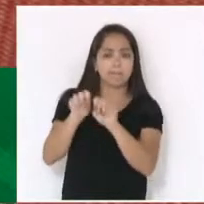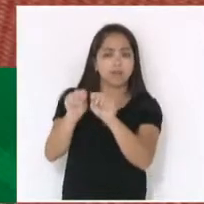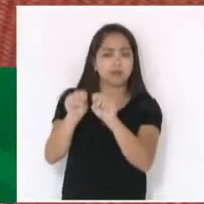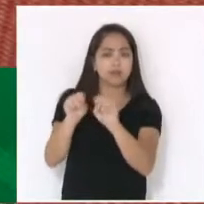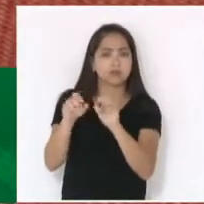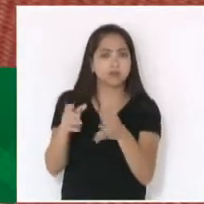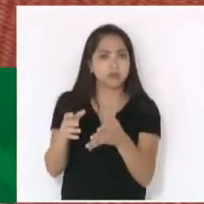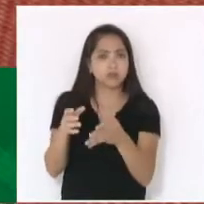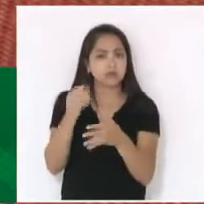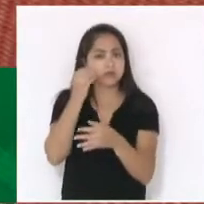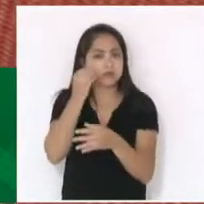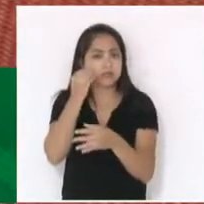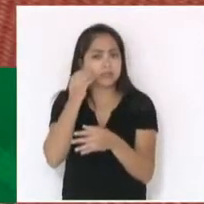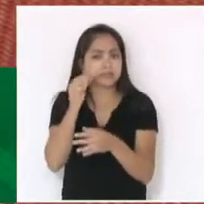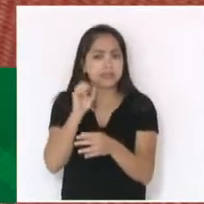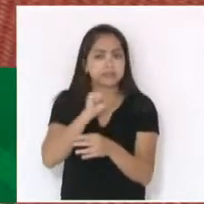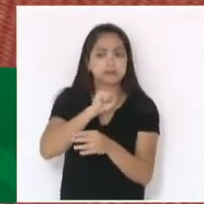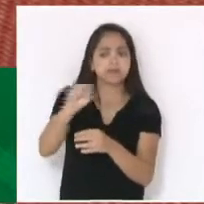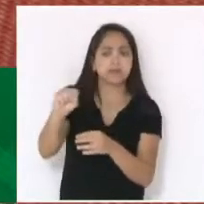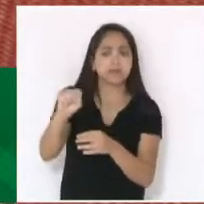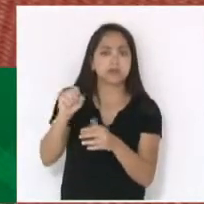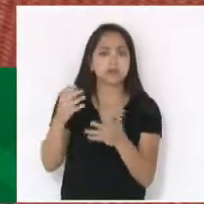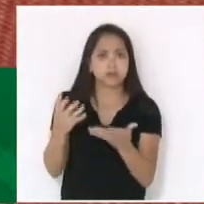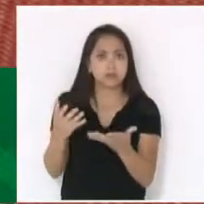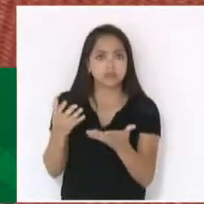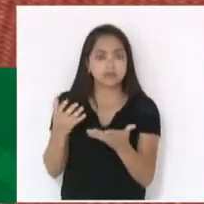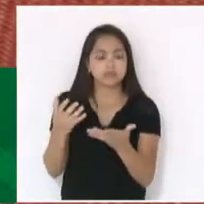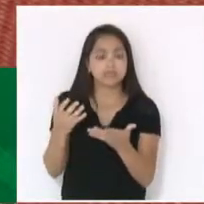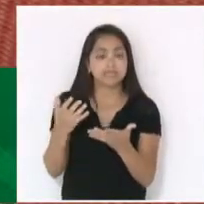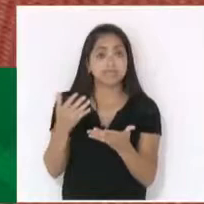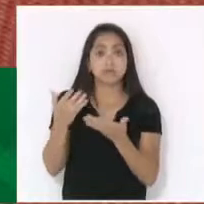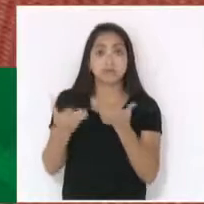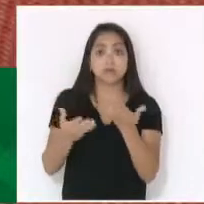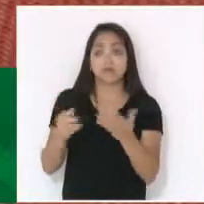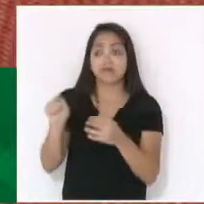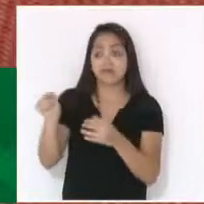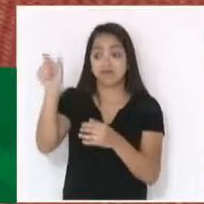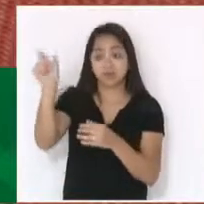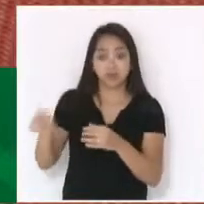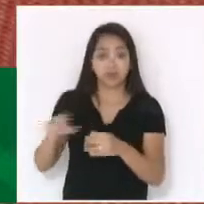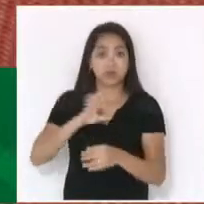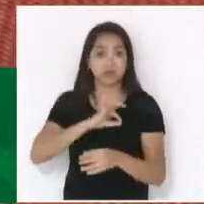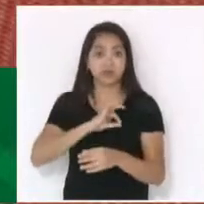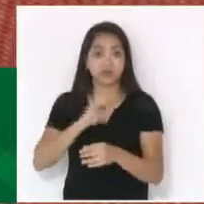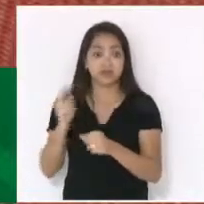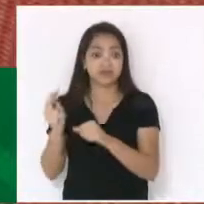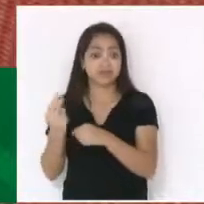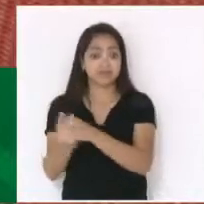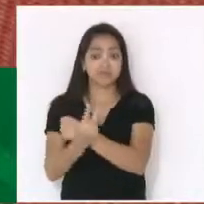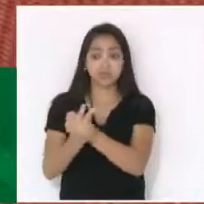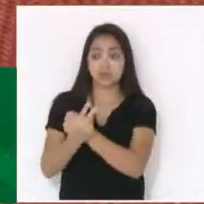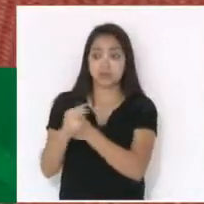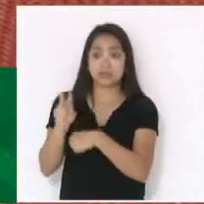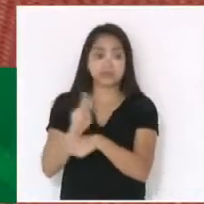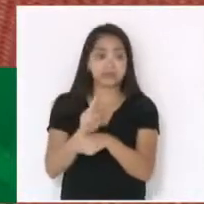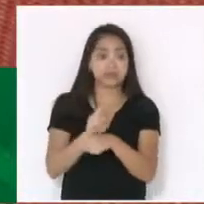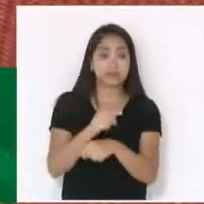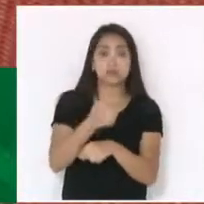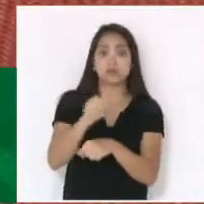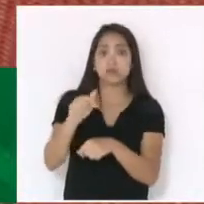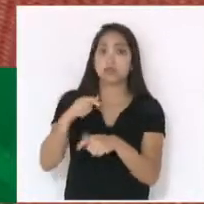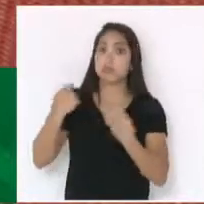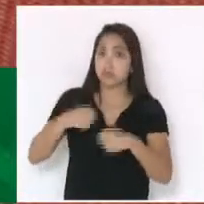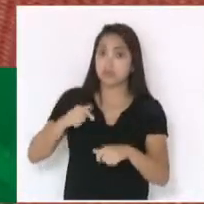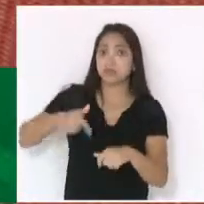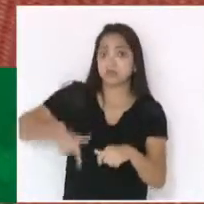para tentar matar o para tentar fazer alguma coisa e ele não tem proteção então ele tem sim que andar armado